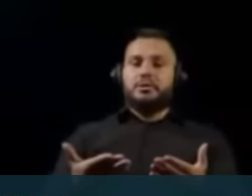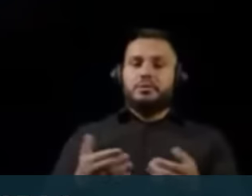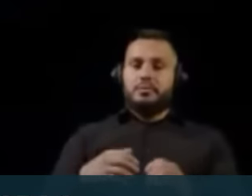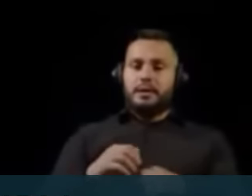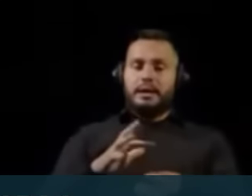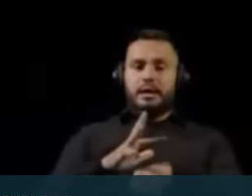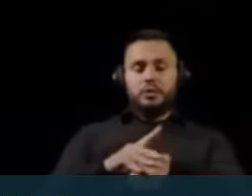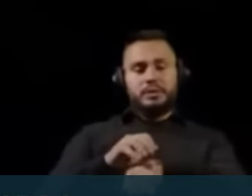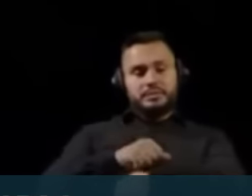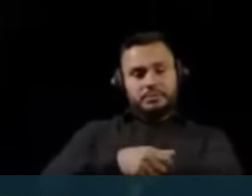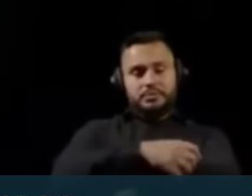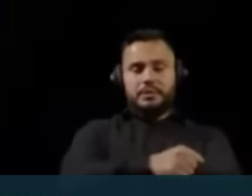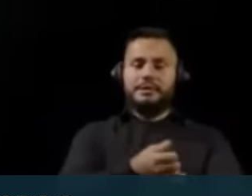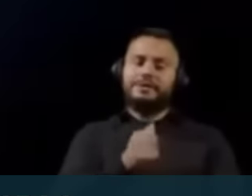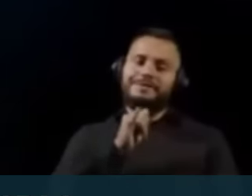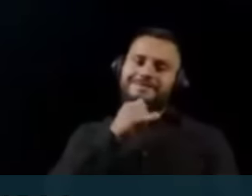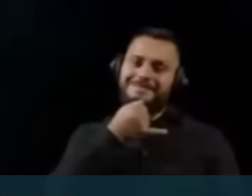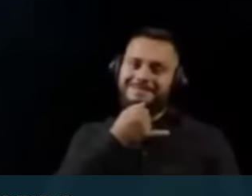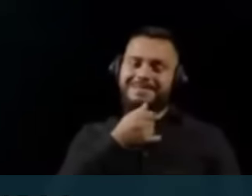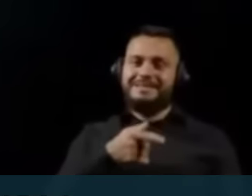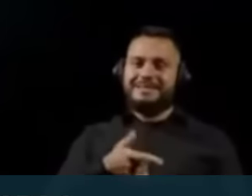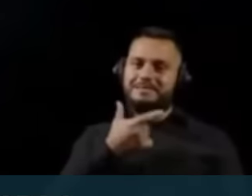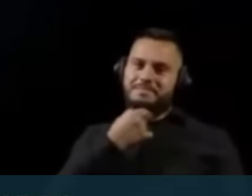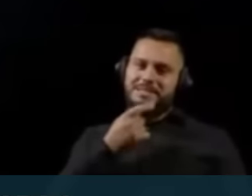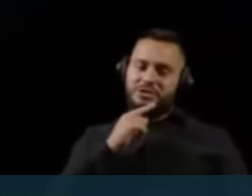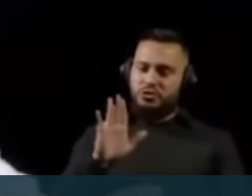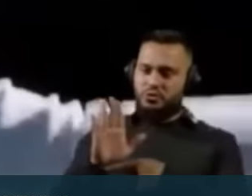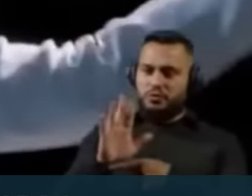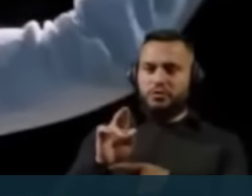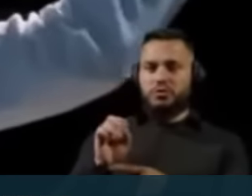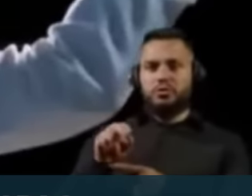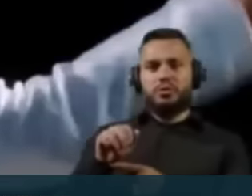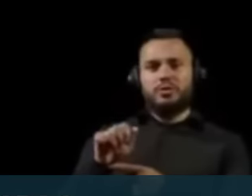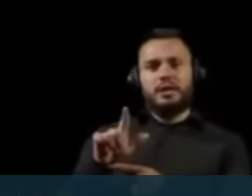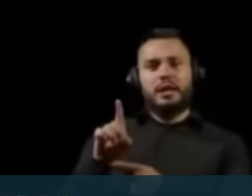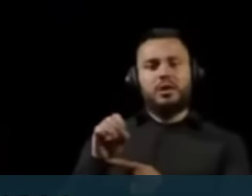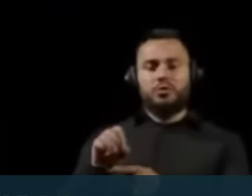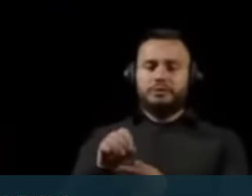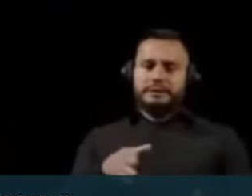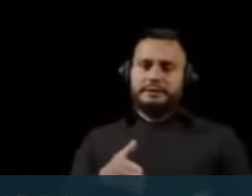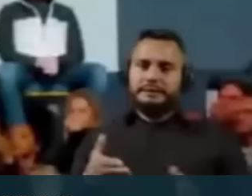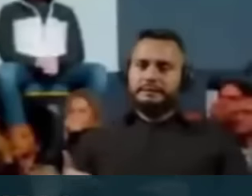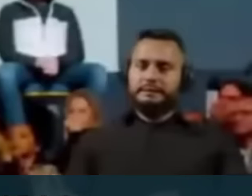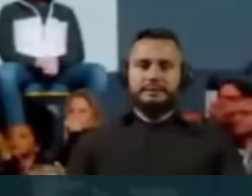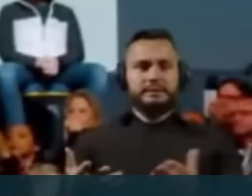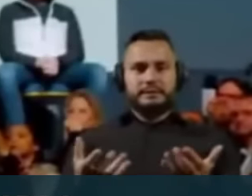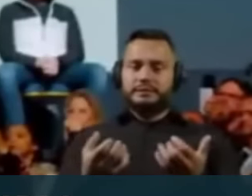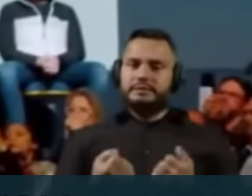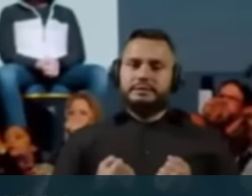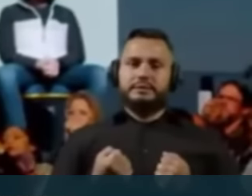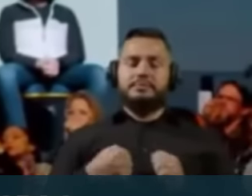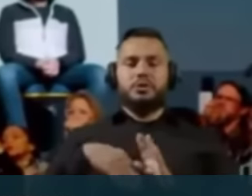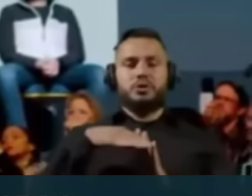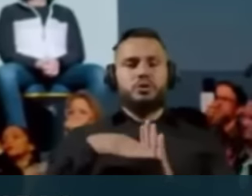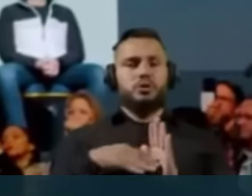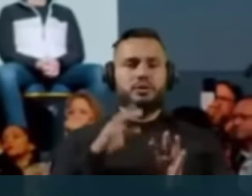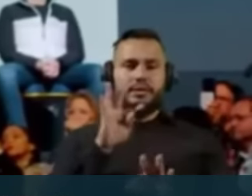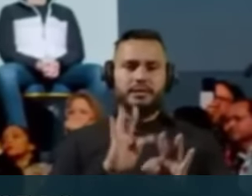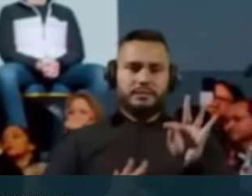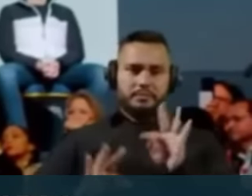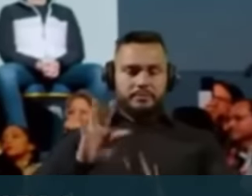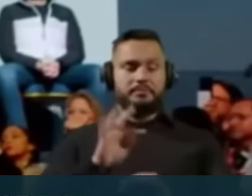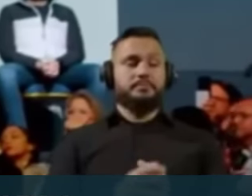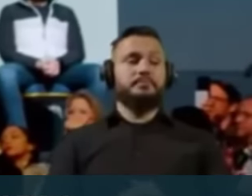Infelizmente, Ronaldo não recebeu esse protocolo em mãos porque ele voou para os braços do pai antes. Mas eu quero dizer para